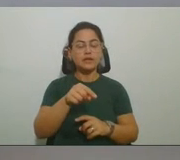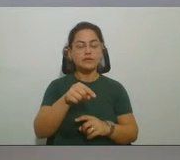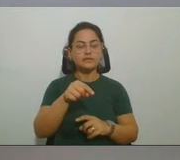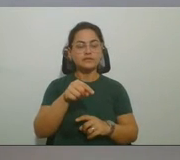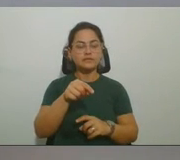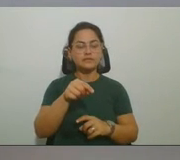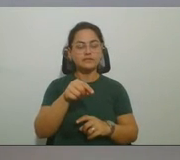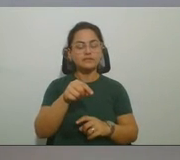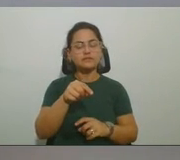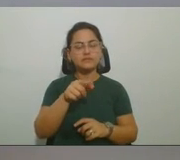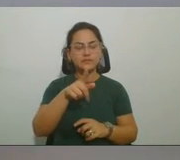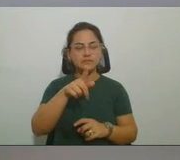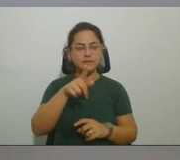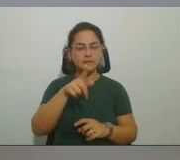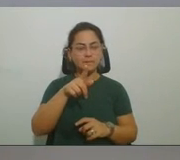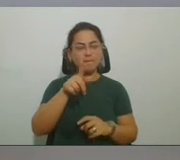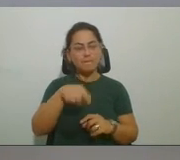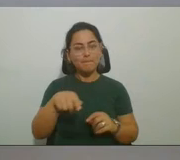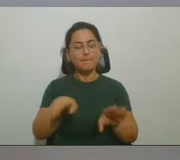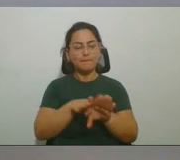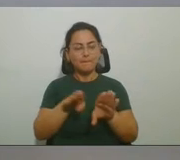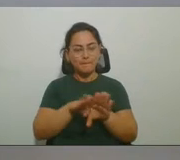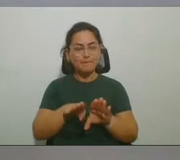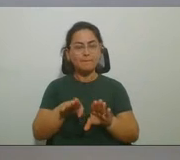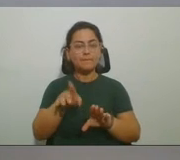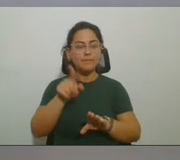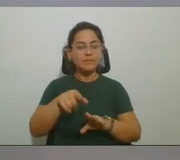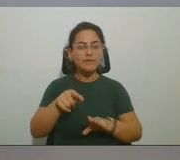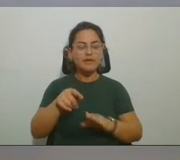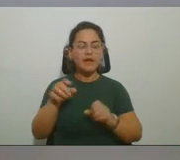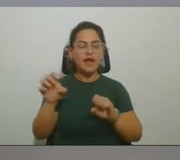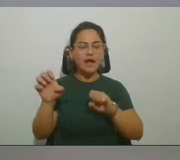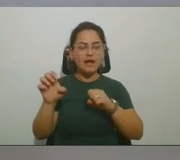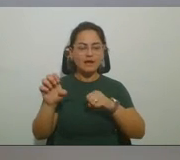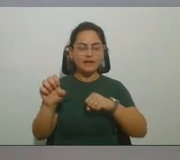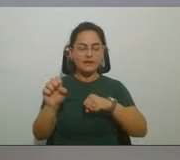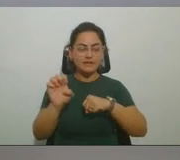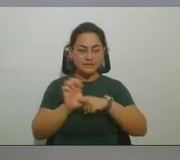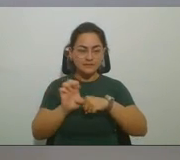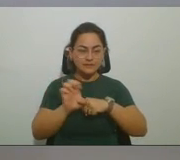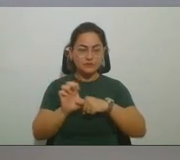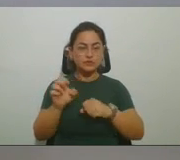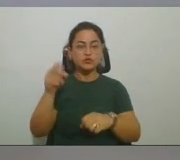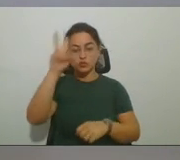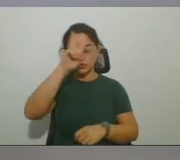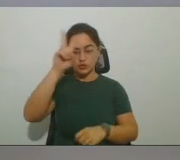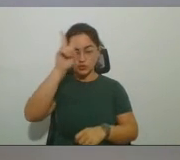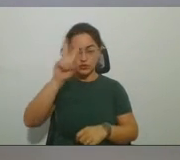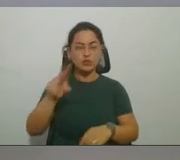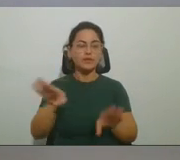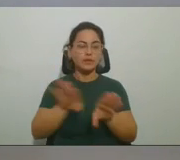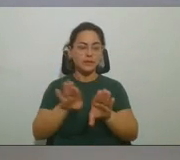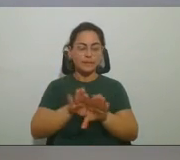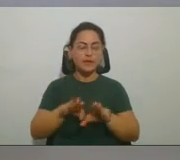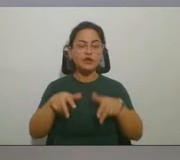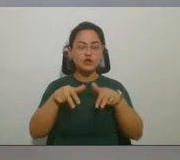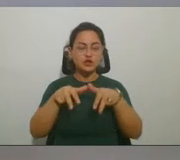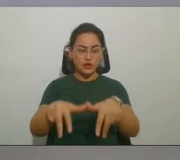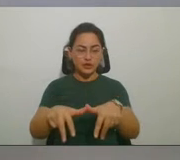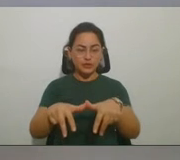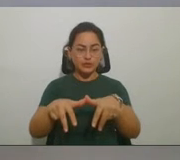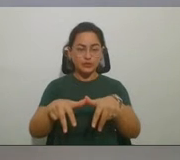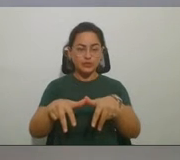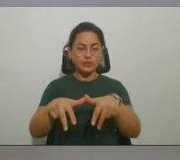Se especializou em História dos Setores Subalternos, especialmente das mulheres, das relações de gênero e das